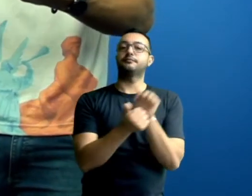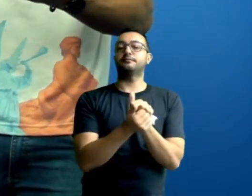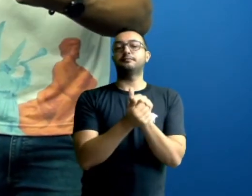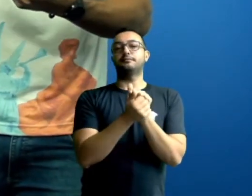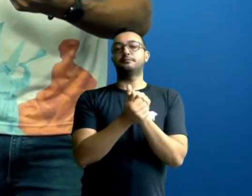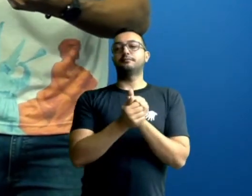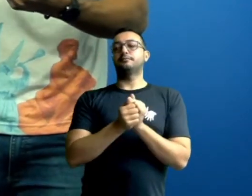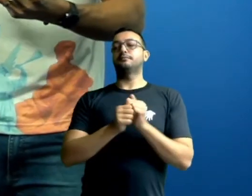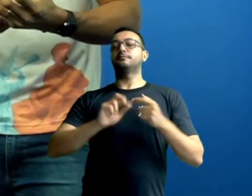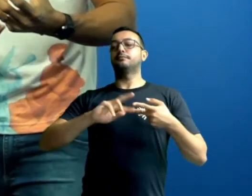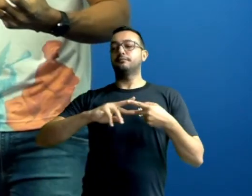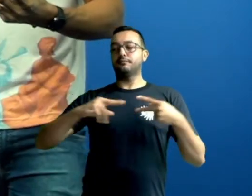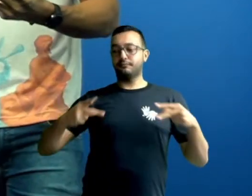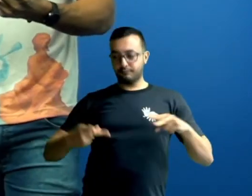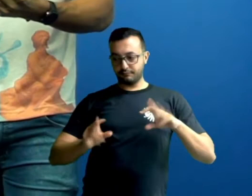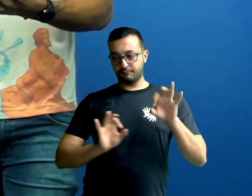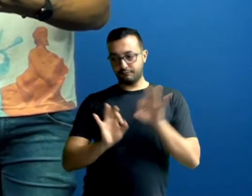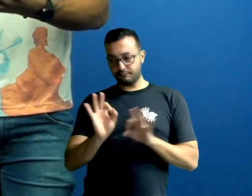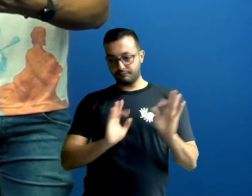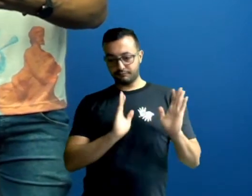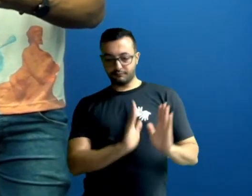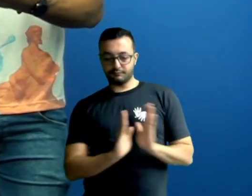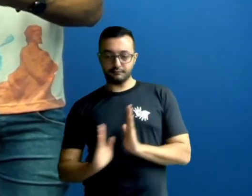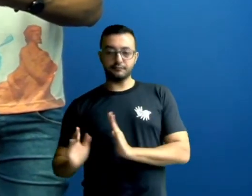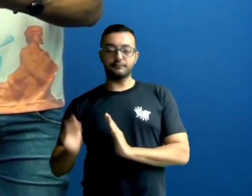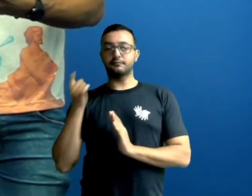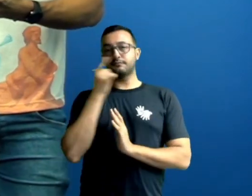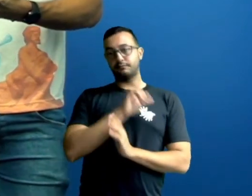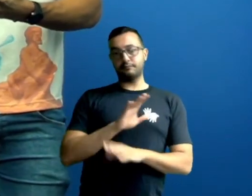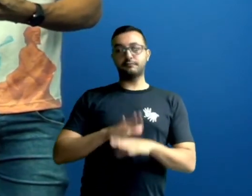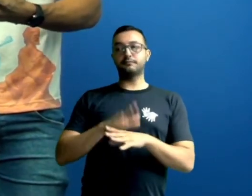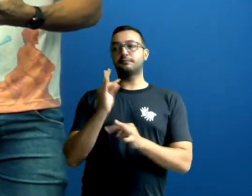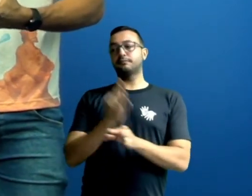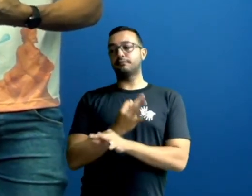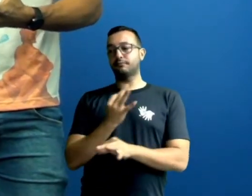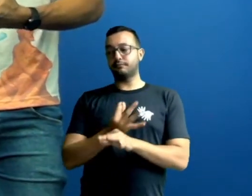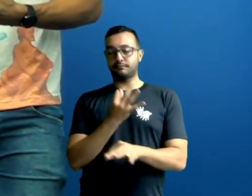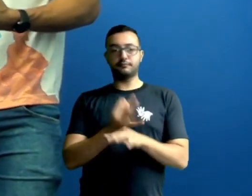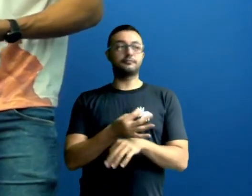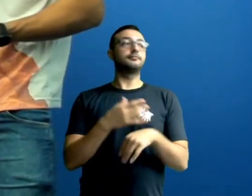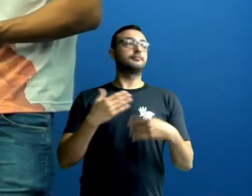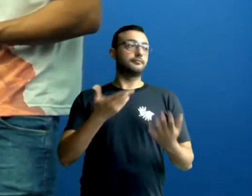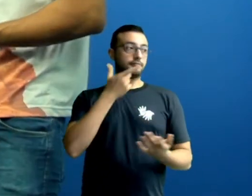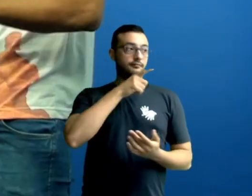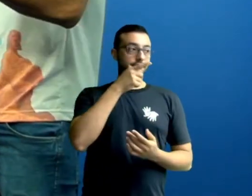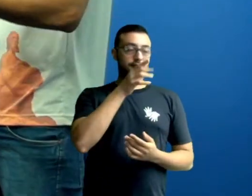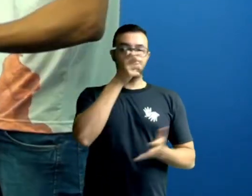o seu DNA é reorganizado para que ela consiga se tornar mais resistente e então